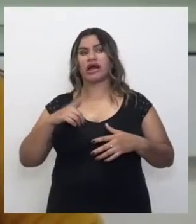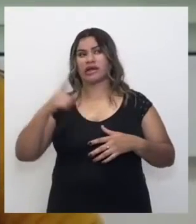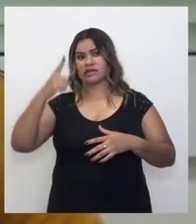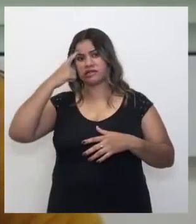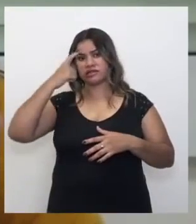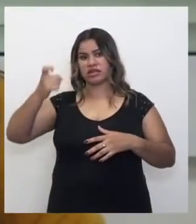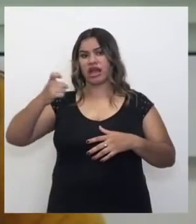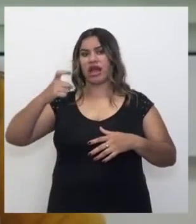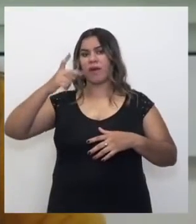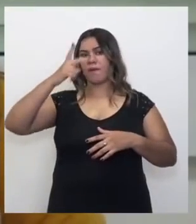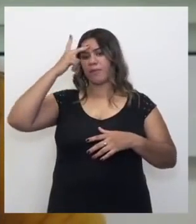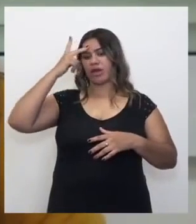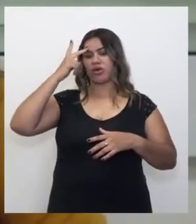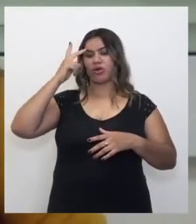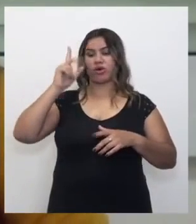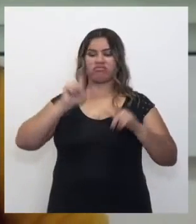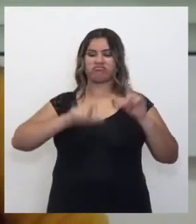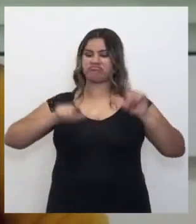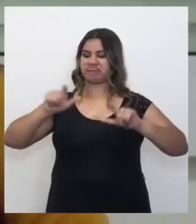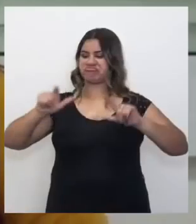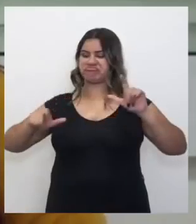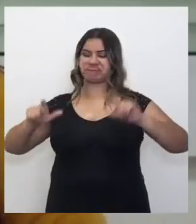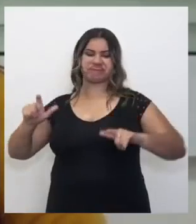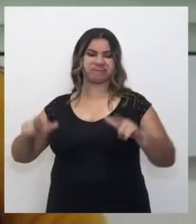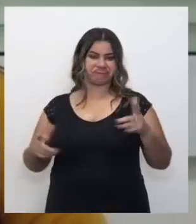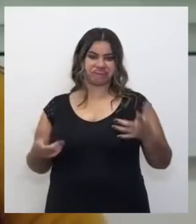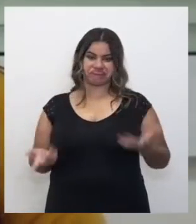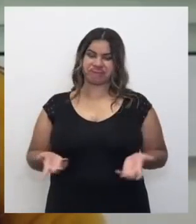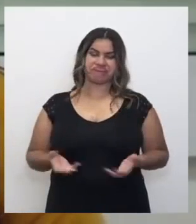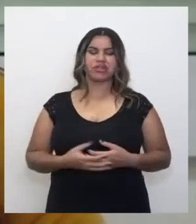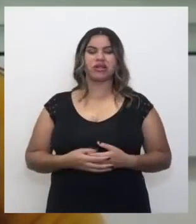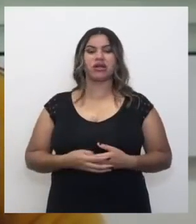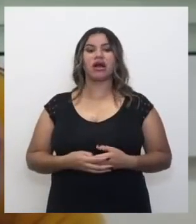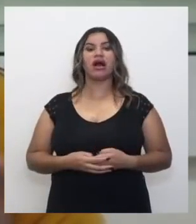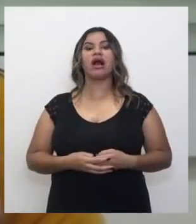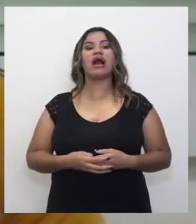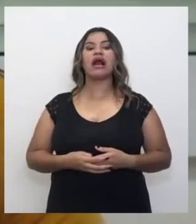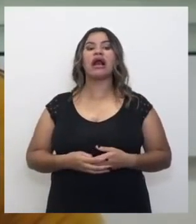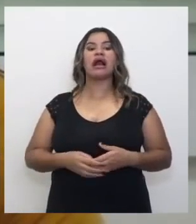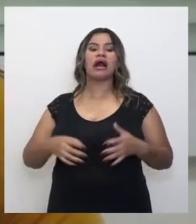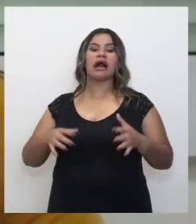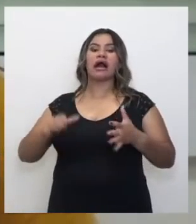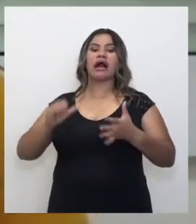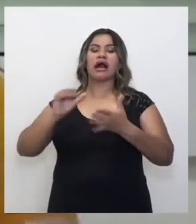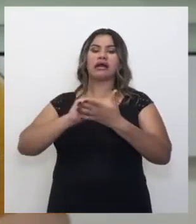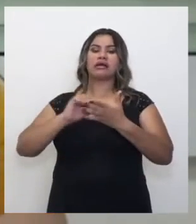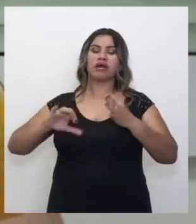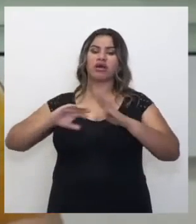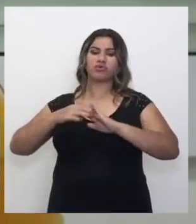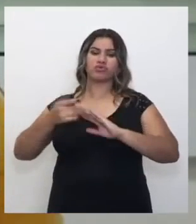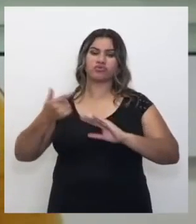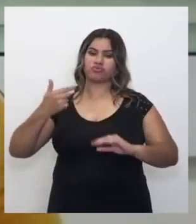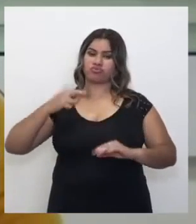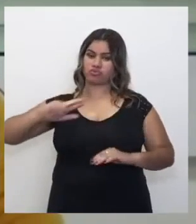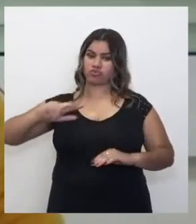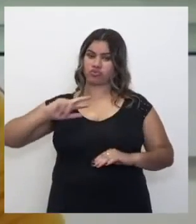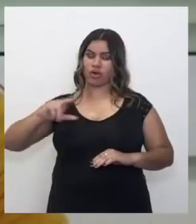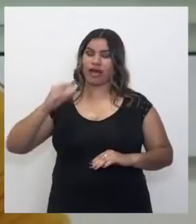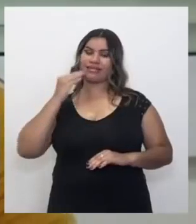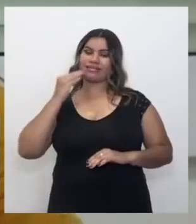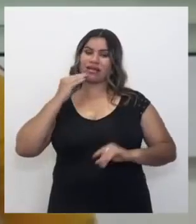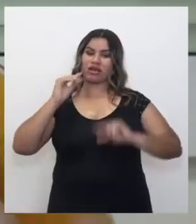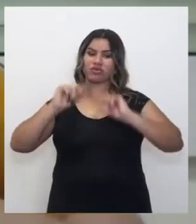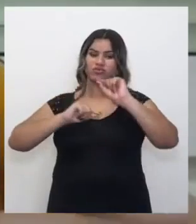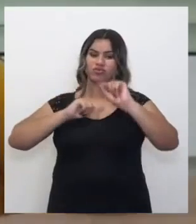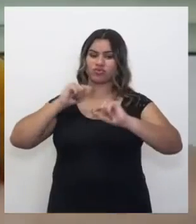humano genérico, né? Então, as atividades não cotidianas, elas tentam, em algum sentido,